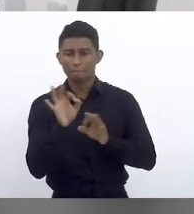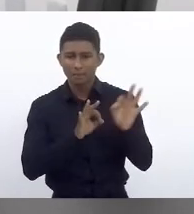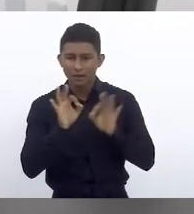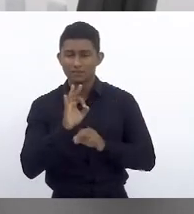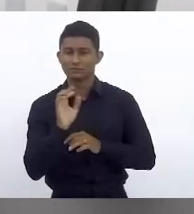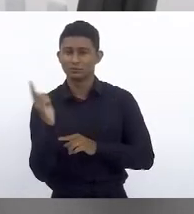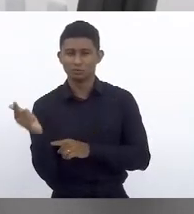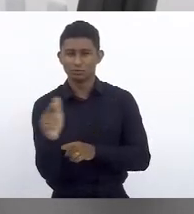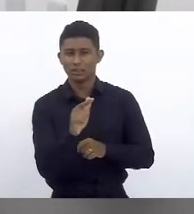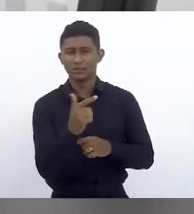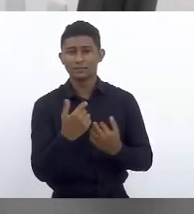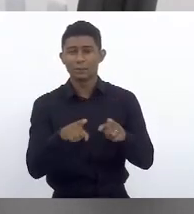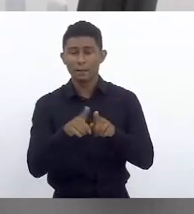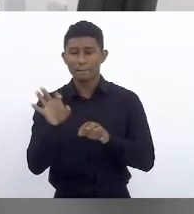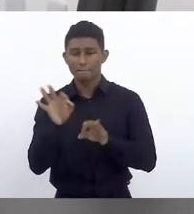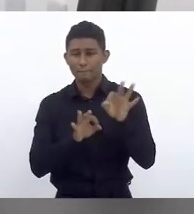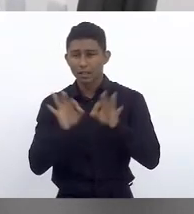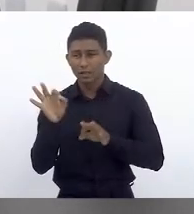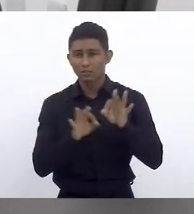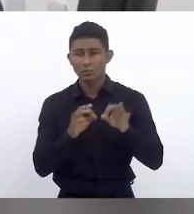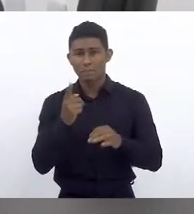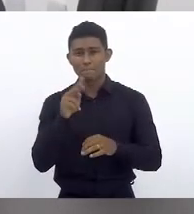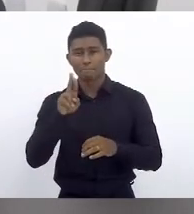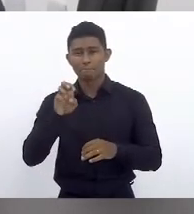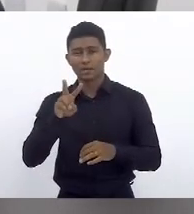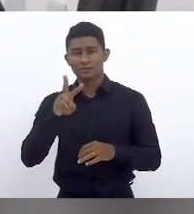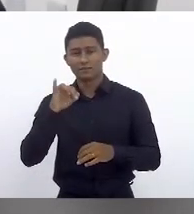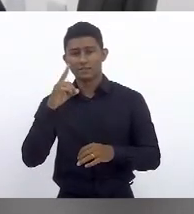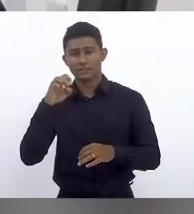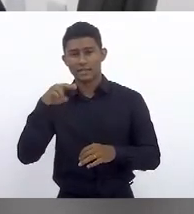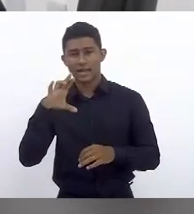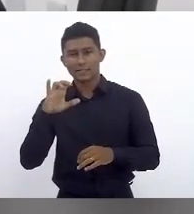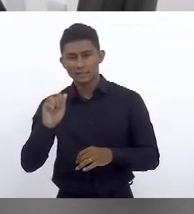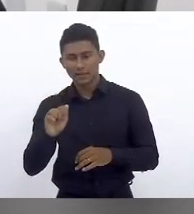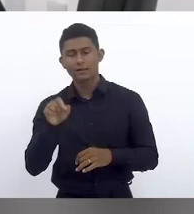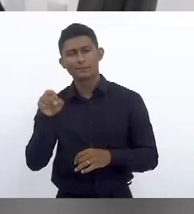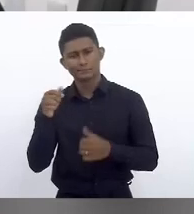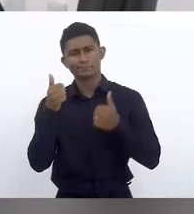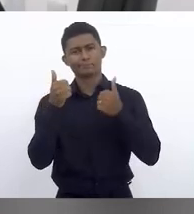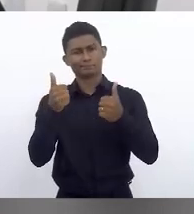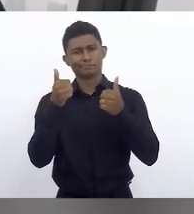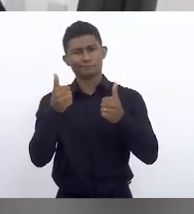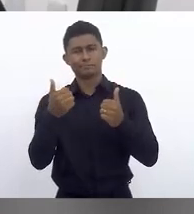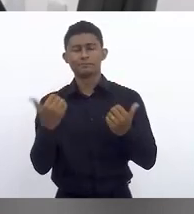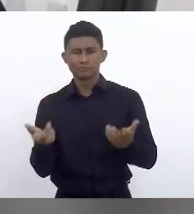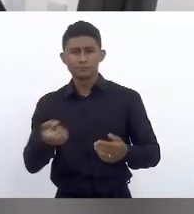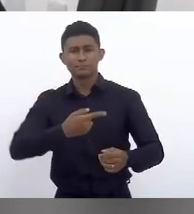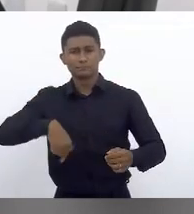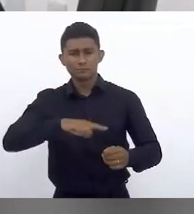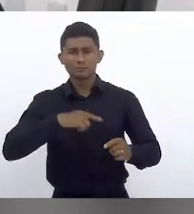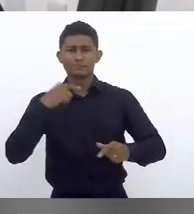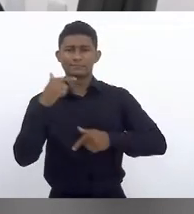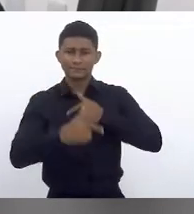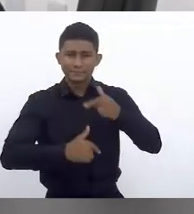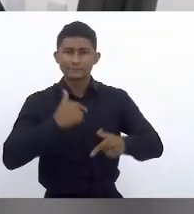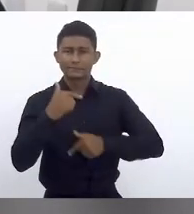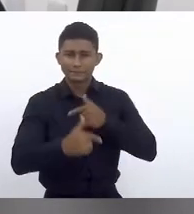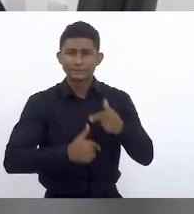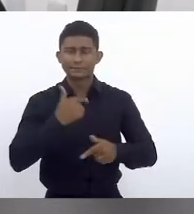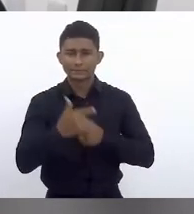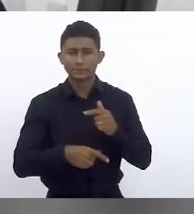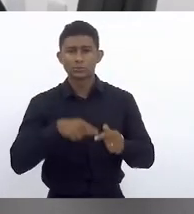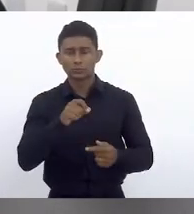plano previdenciário está no azul, né? E a gente está trabalhando aí com o excesso